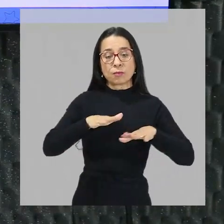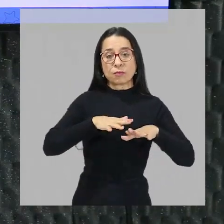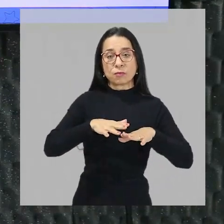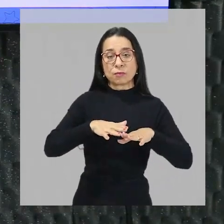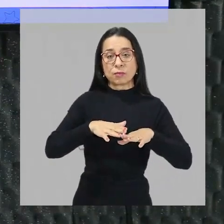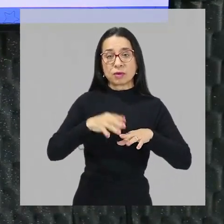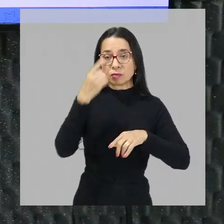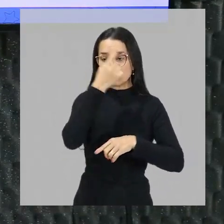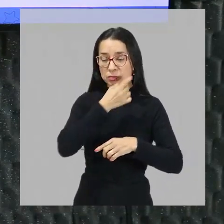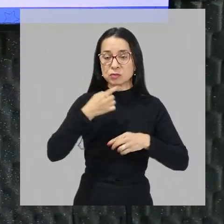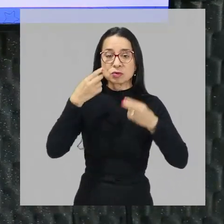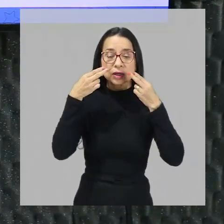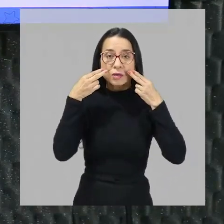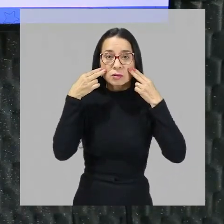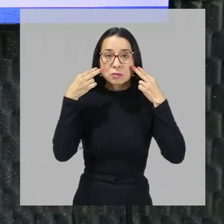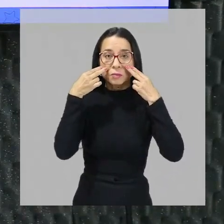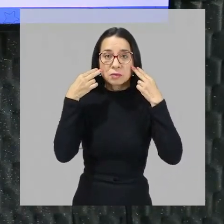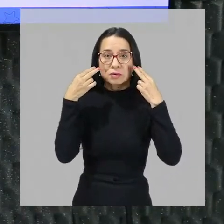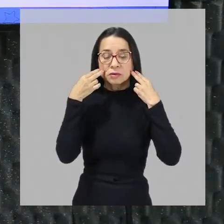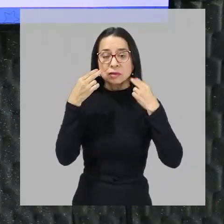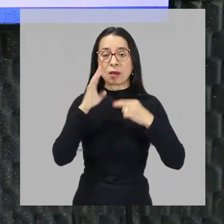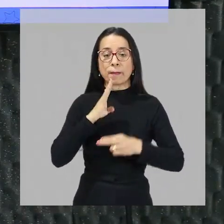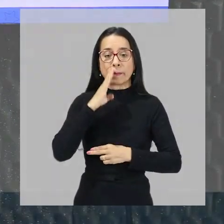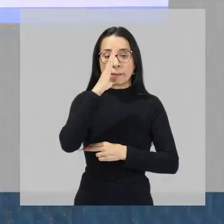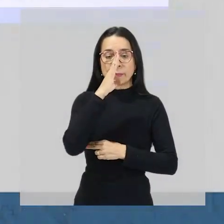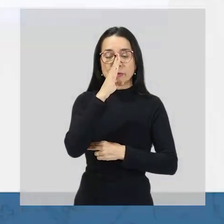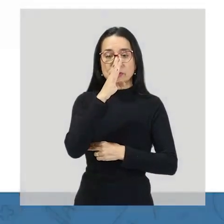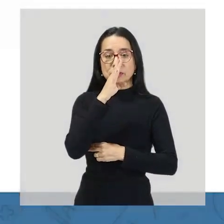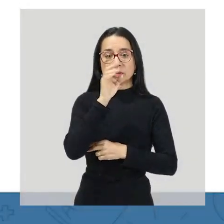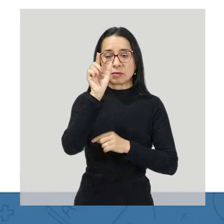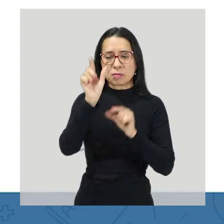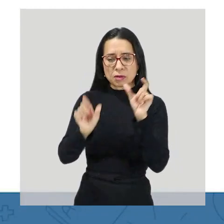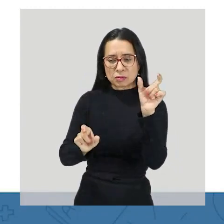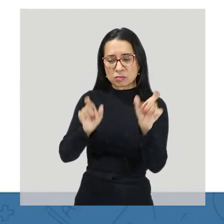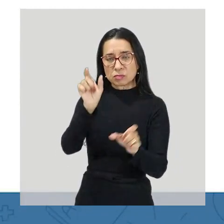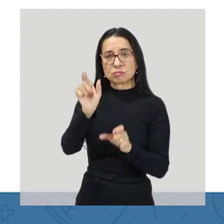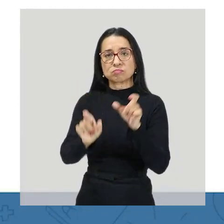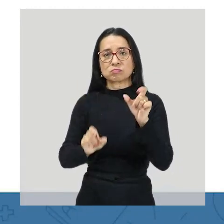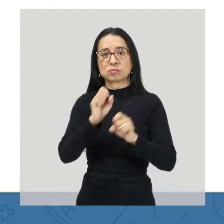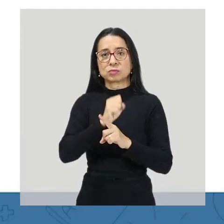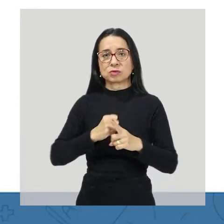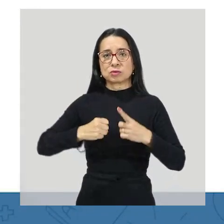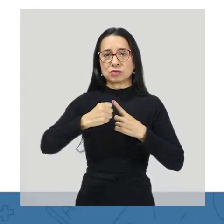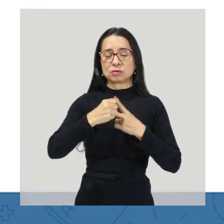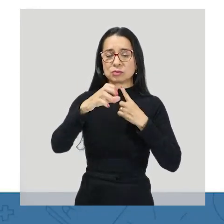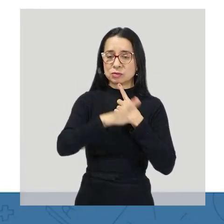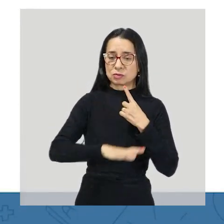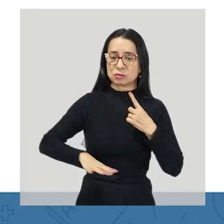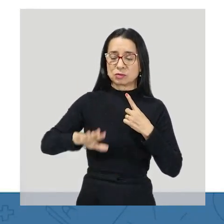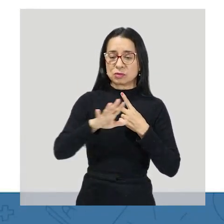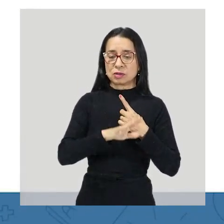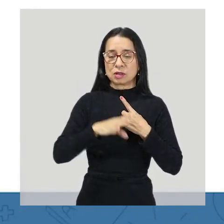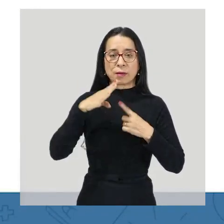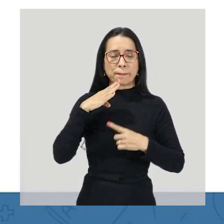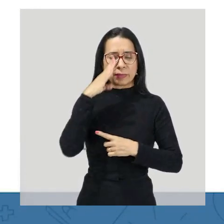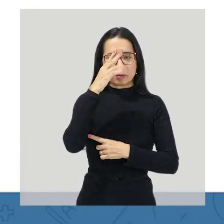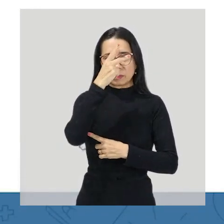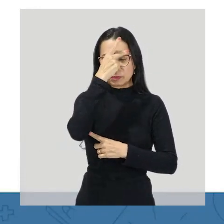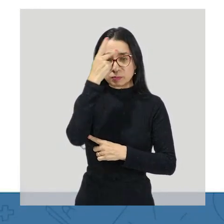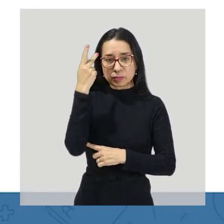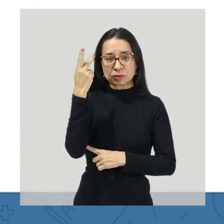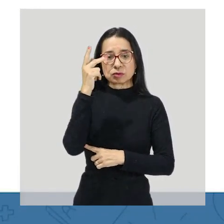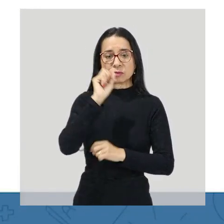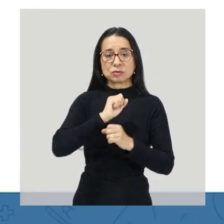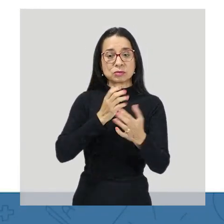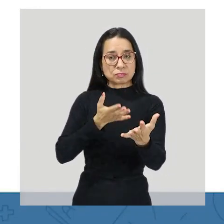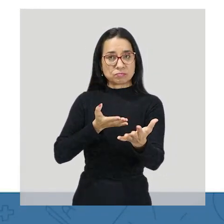os principais atores sociais que participaram desse movimento, os principais atores